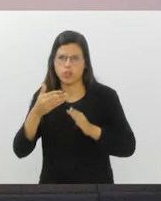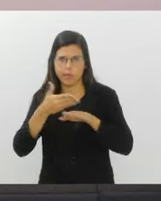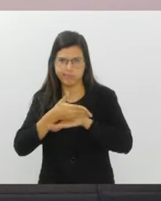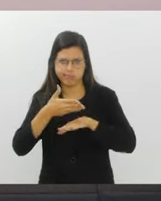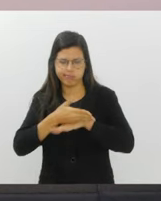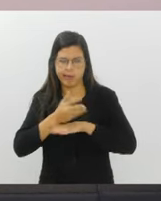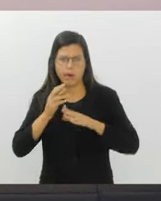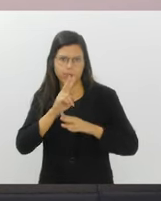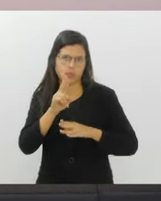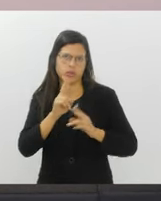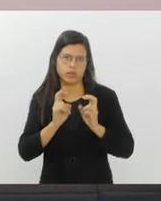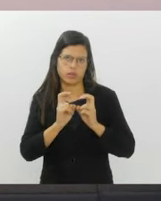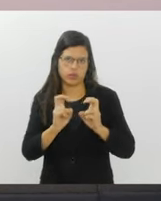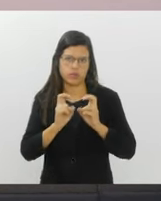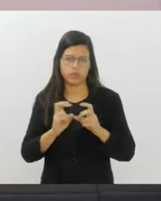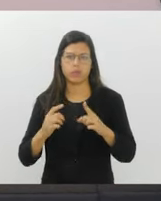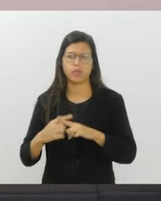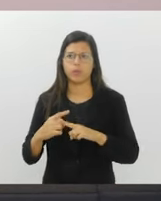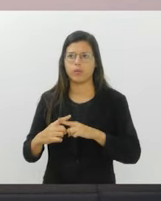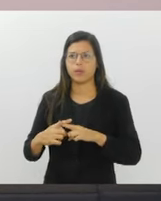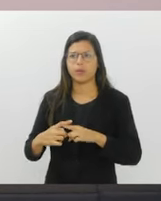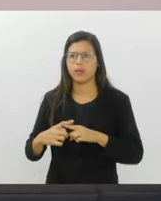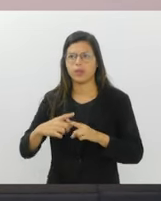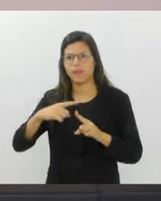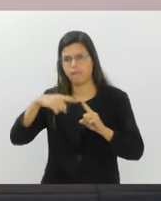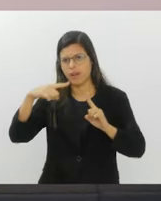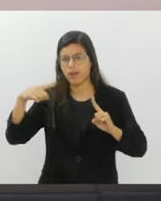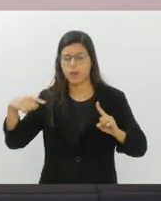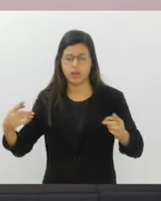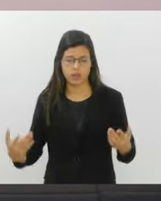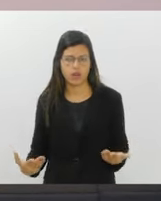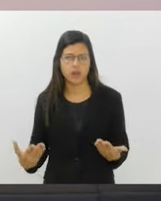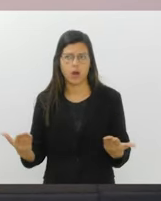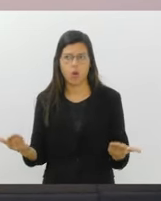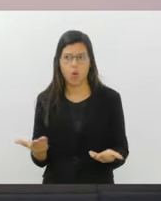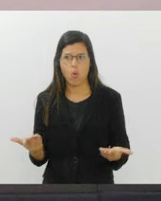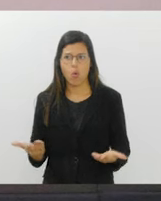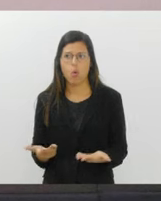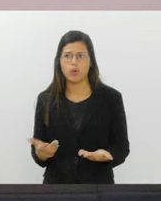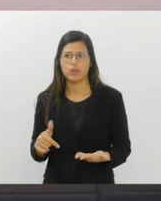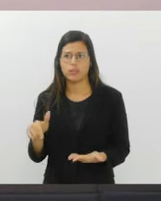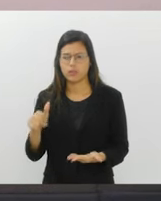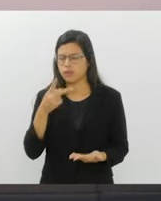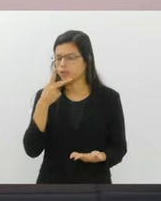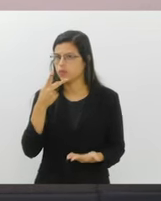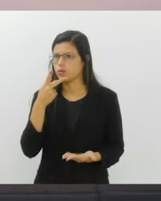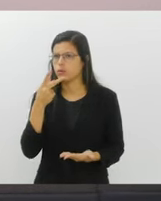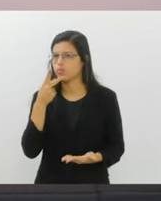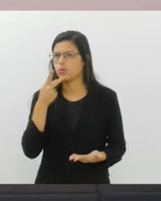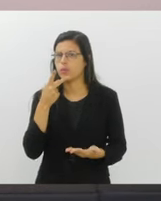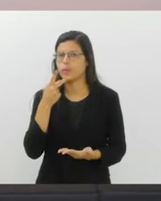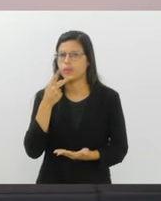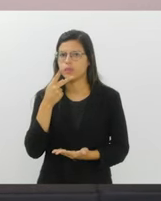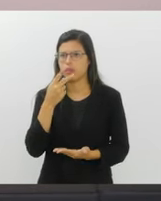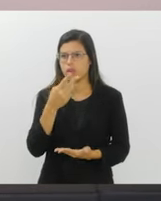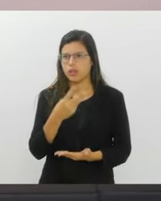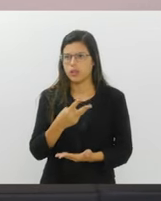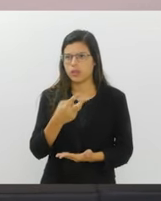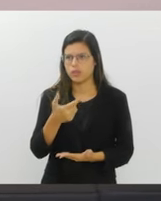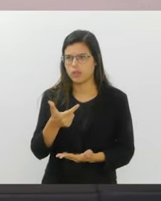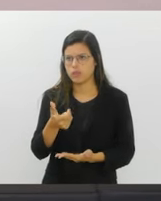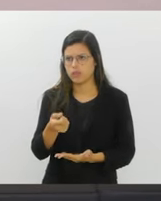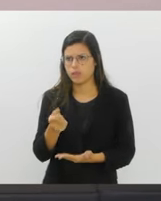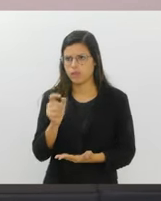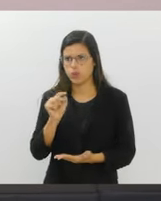porque a demanda ela vai variando no tempo e hoje está na ordem, como disse Vossa Excelência, de 320